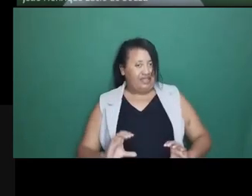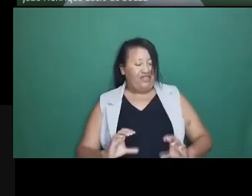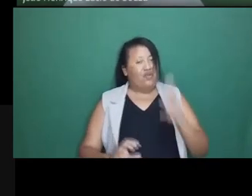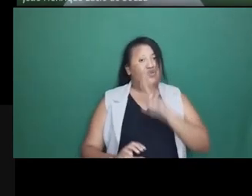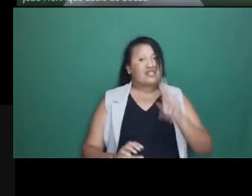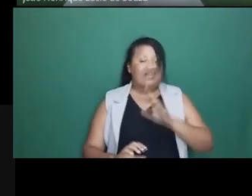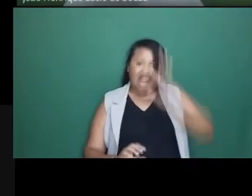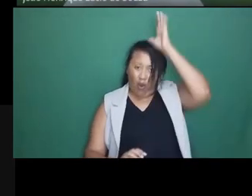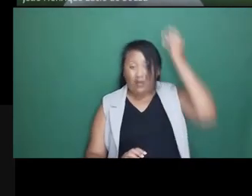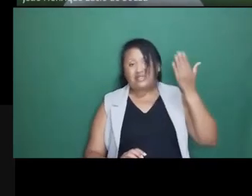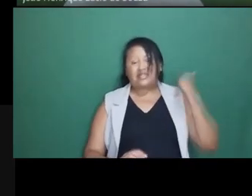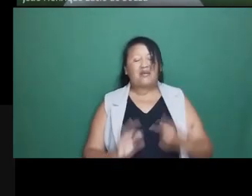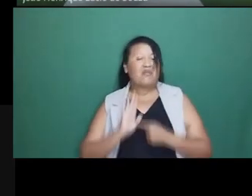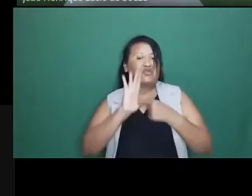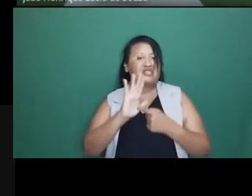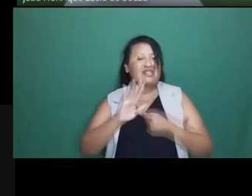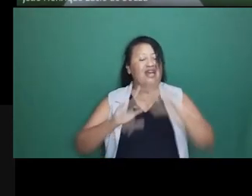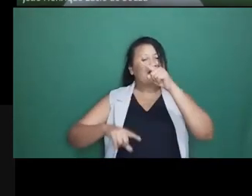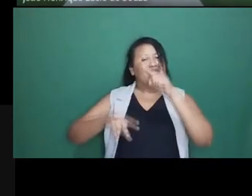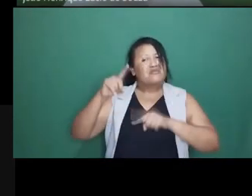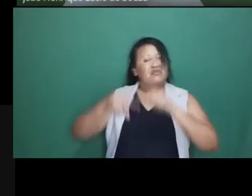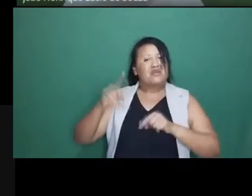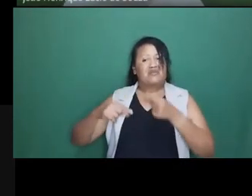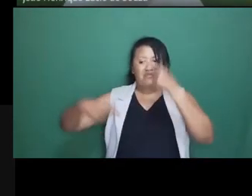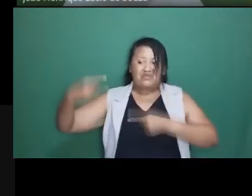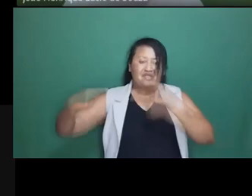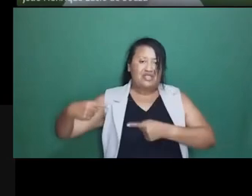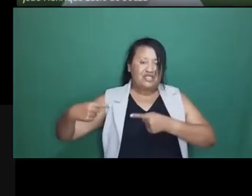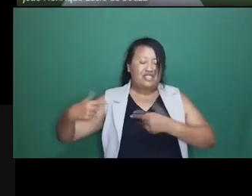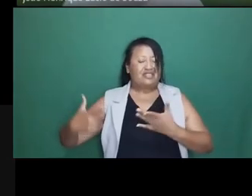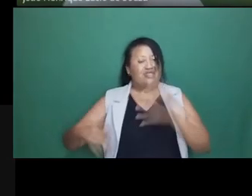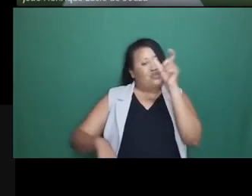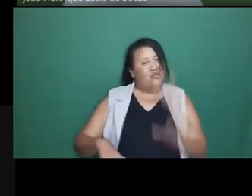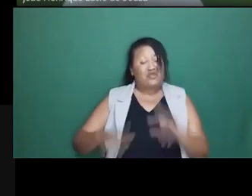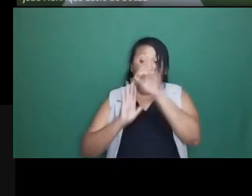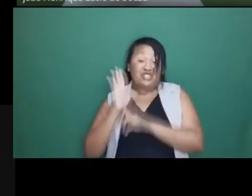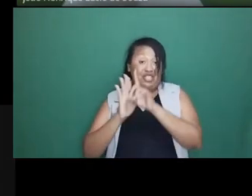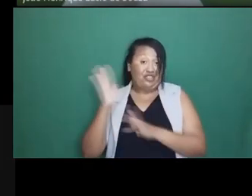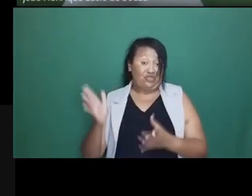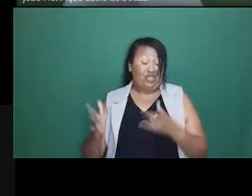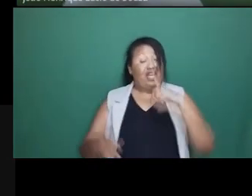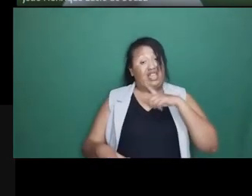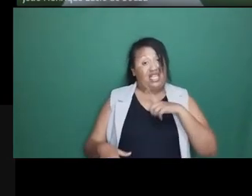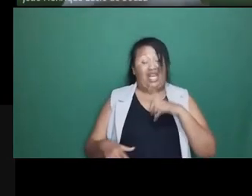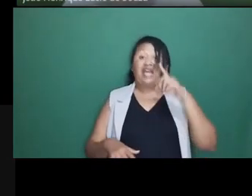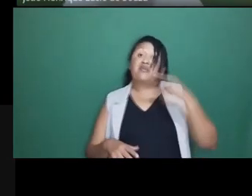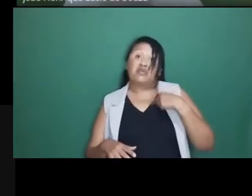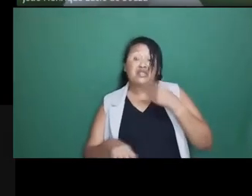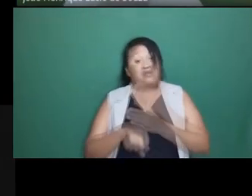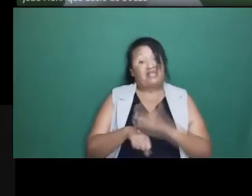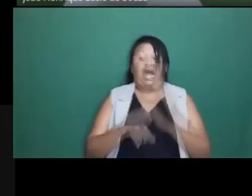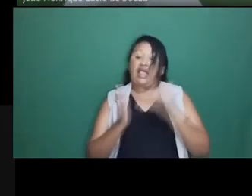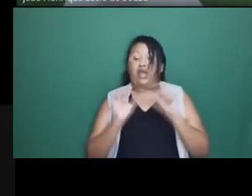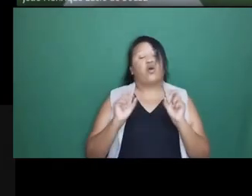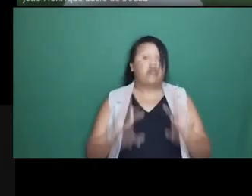para indicar a situação política de uma pessoa e os direitos que essa pessoa tinha o poder exercer até aí tudo